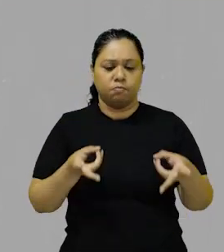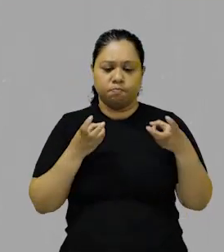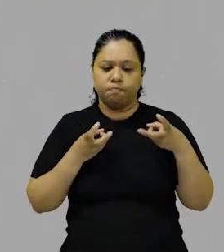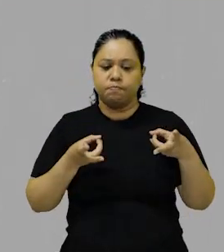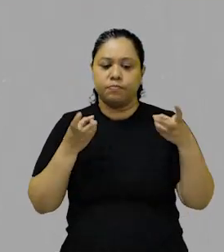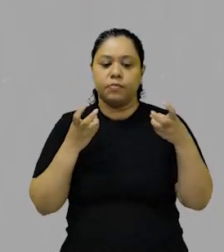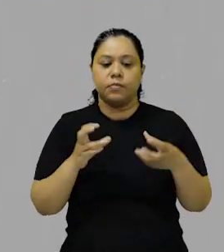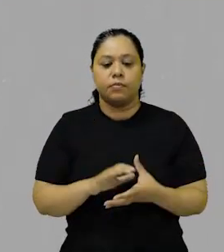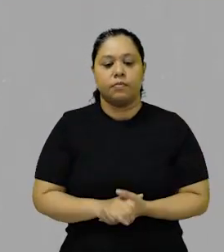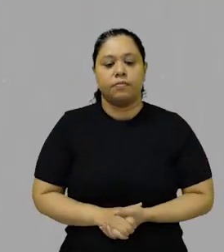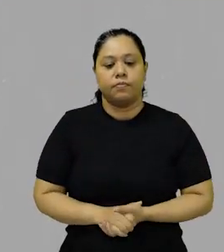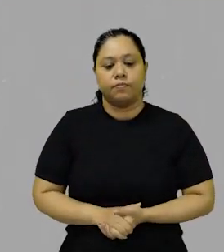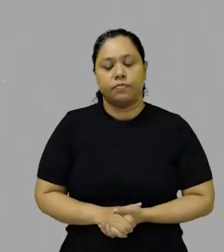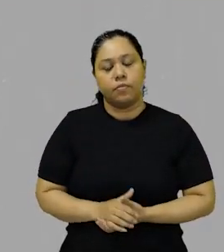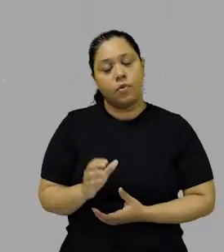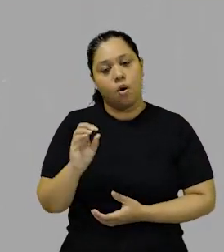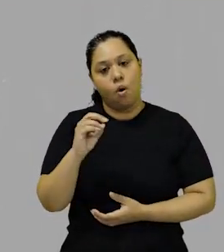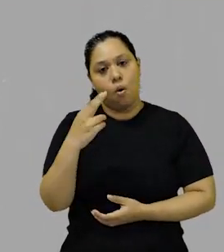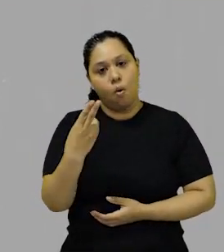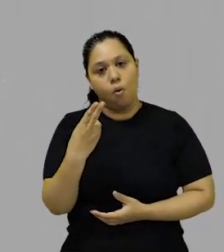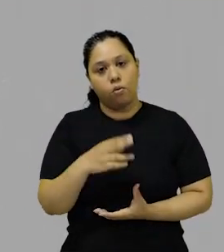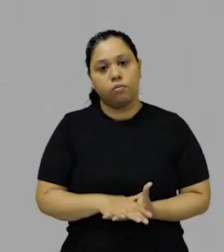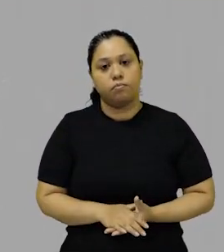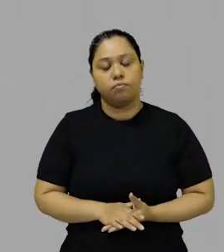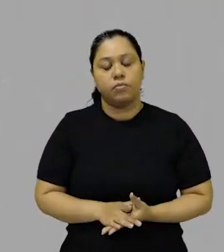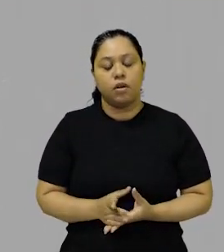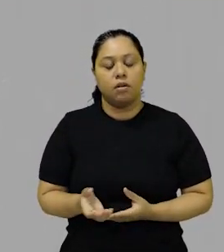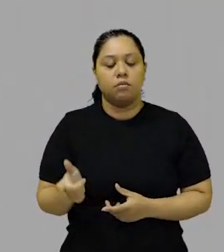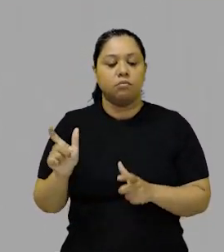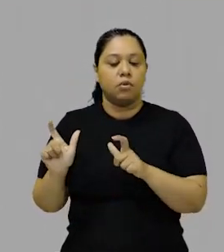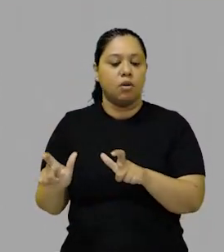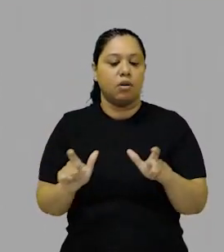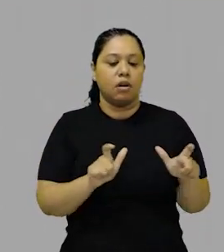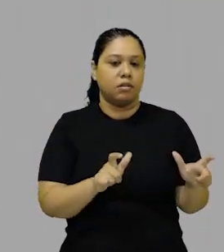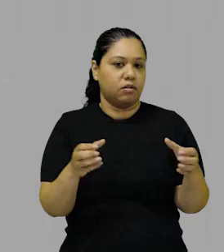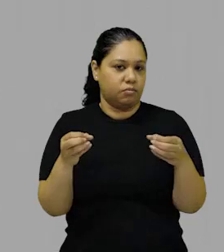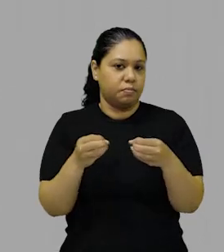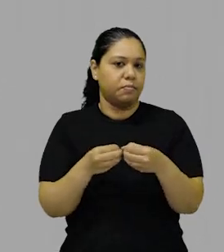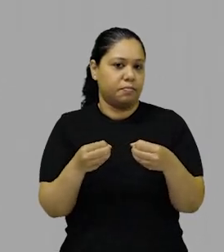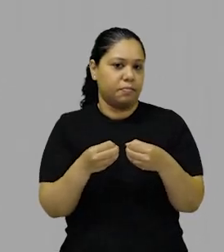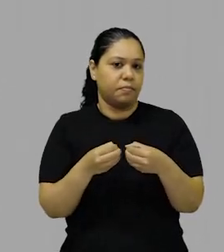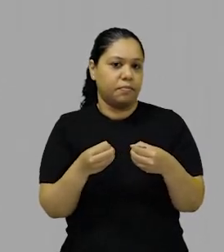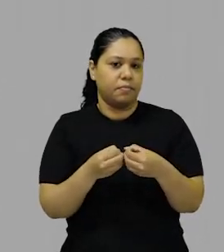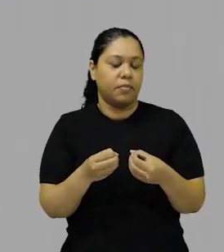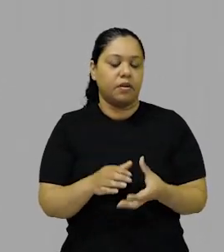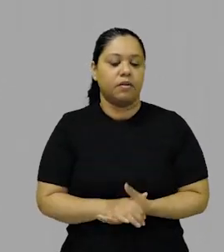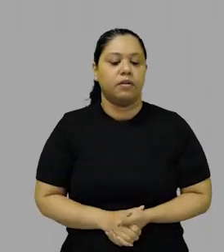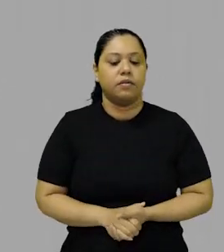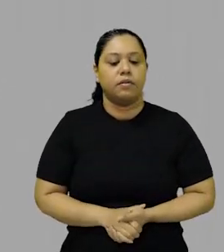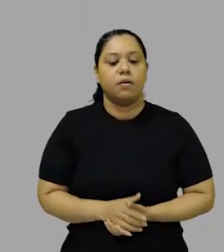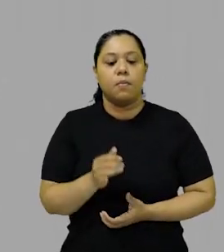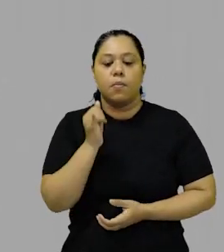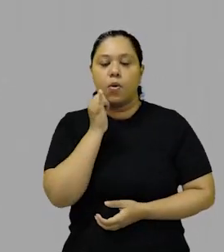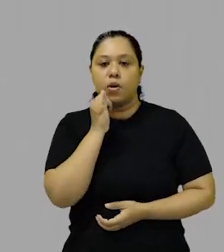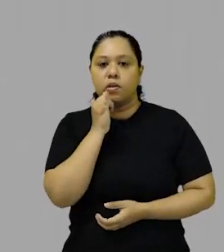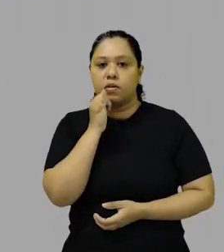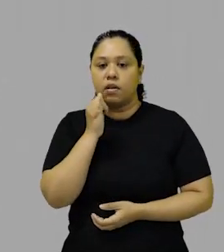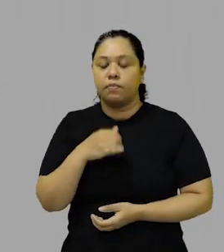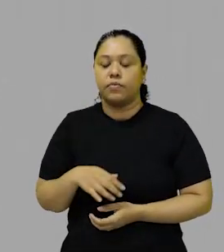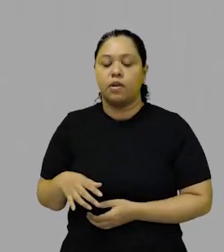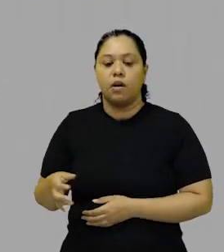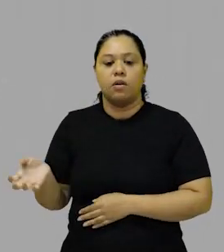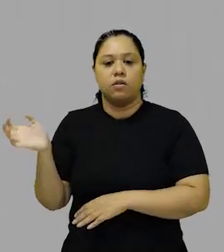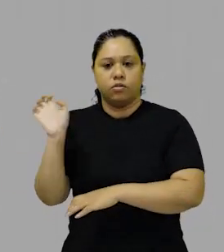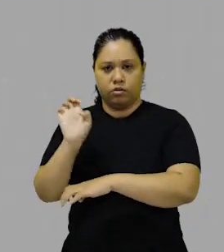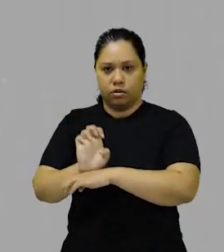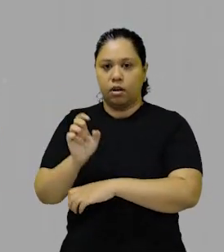palavras, ou mesmo por uma proximidade geográfica. Então, por exemplo, em certas localizações, em certos